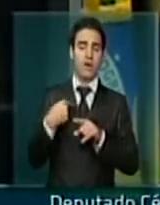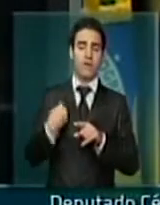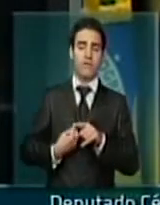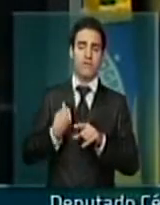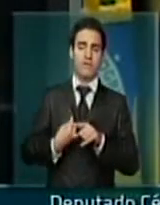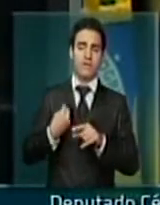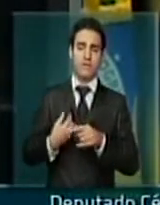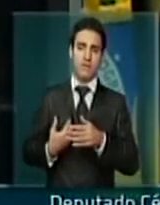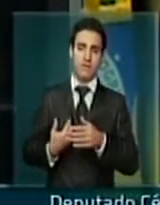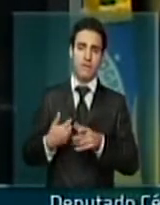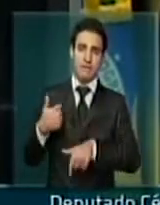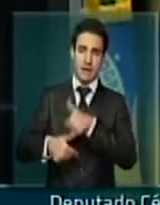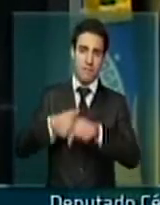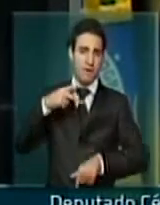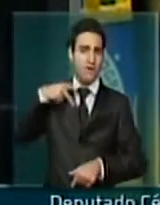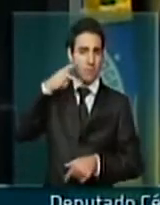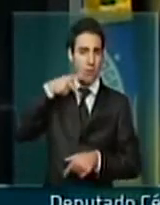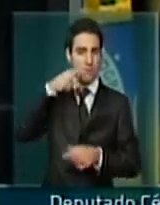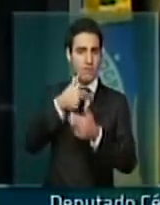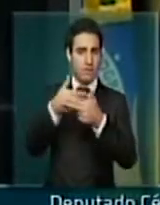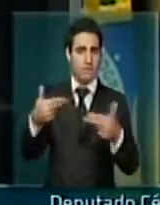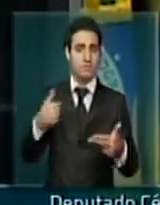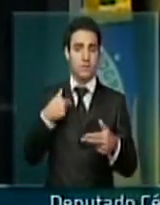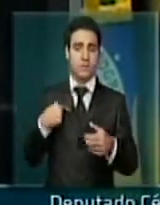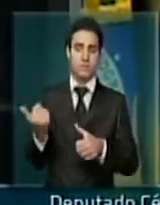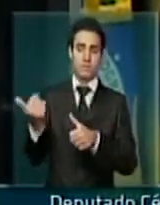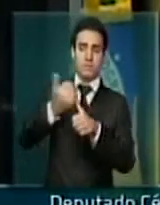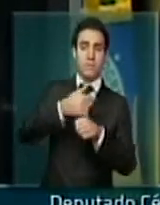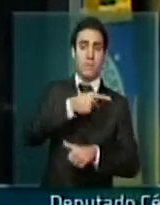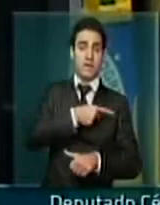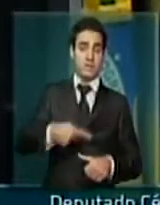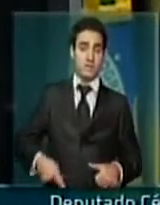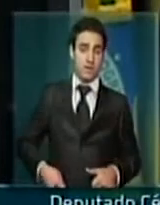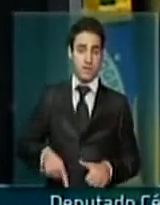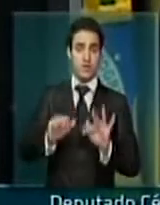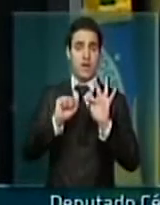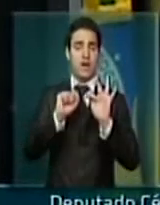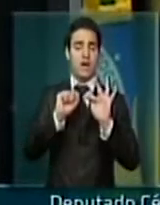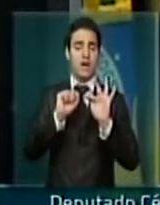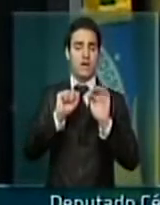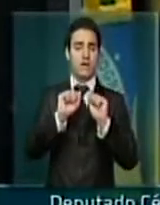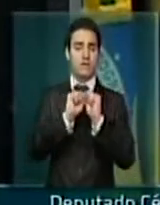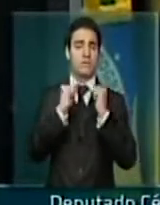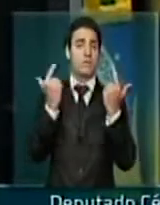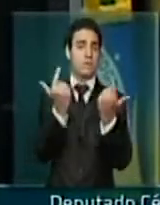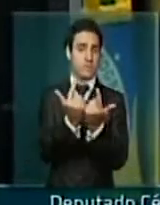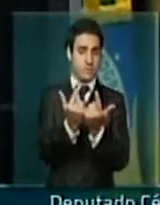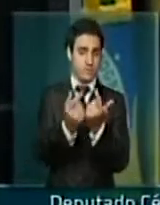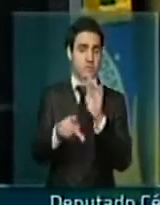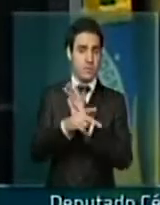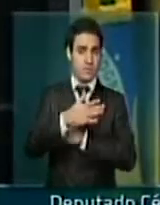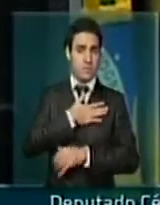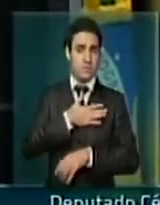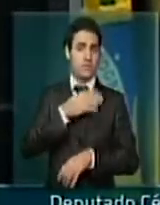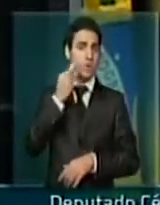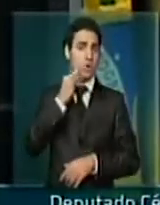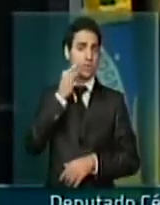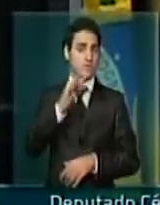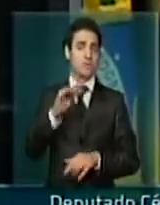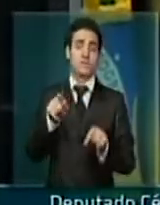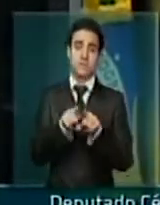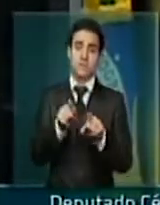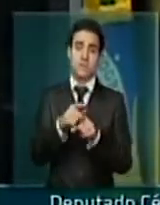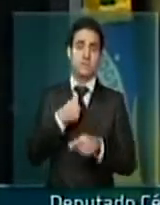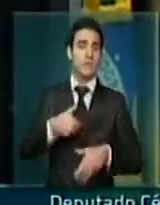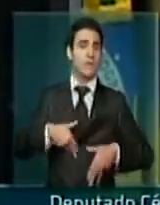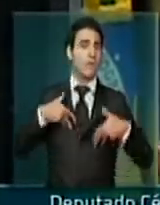pública, de ser presidente da Assembleia do meu estado e a honra e o privilégio de presidir a